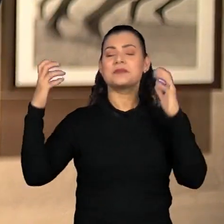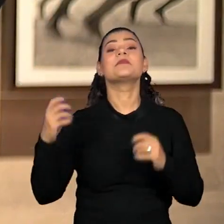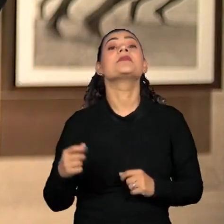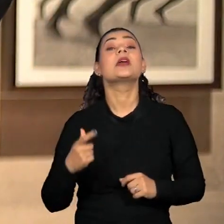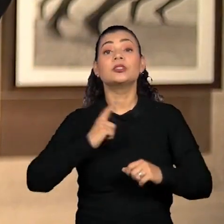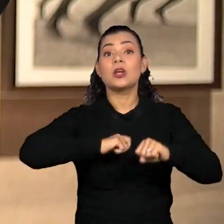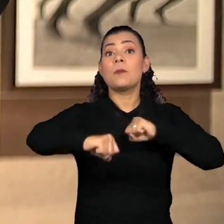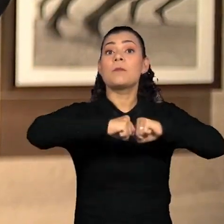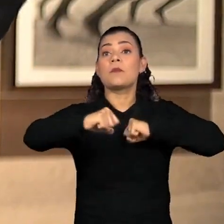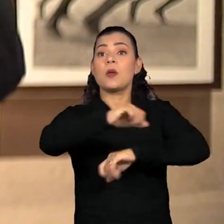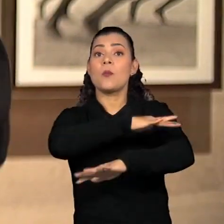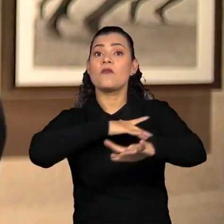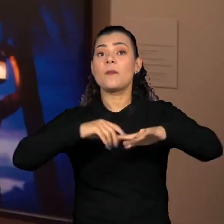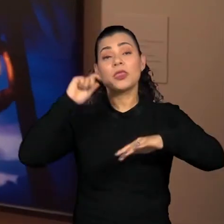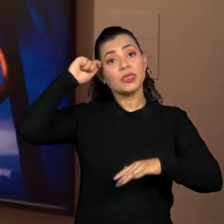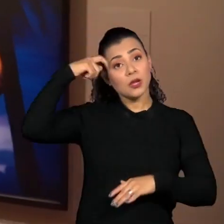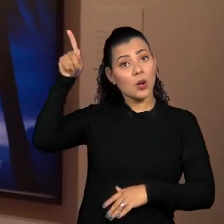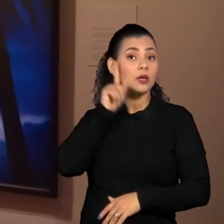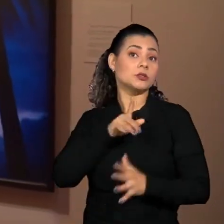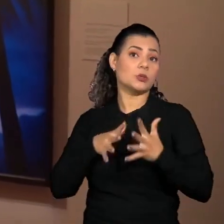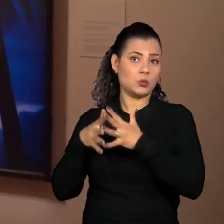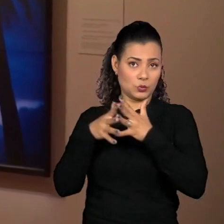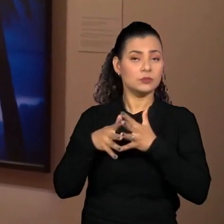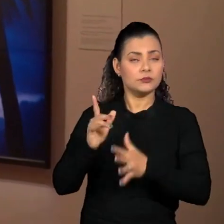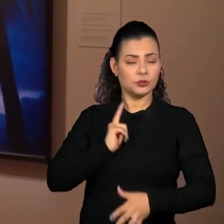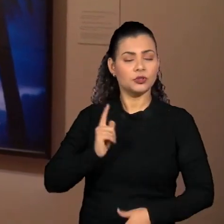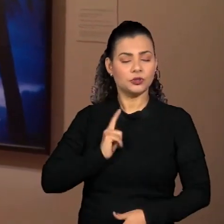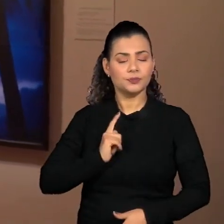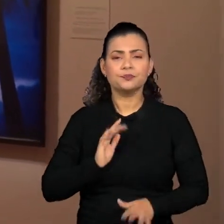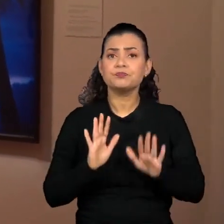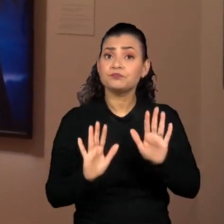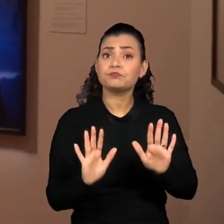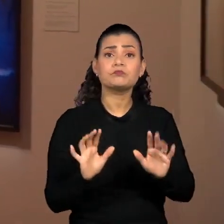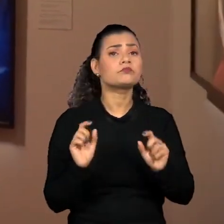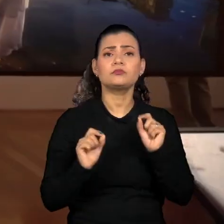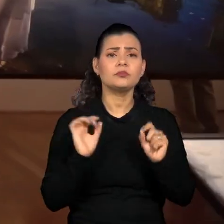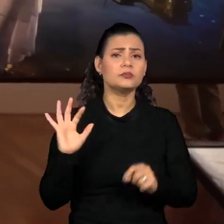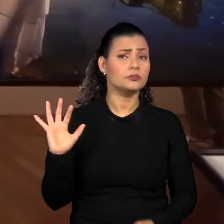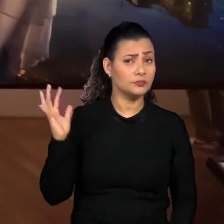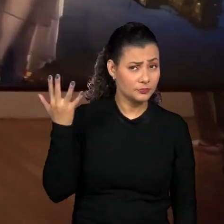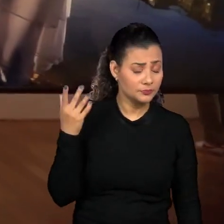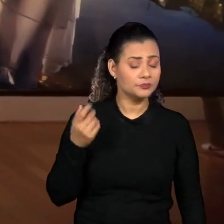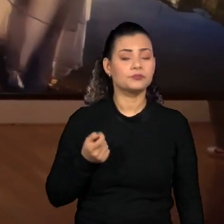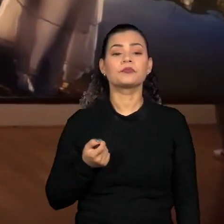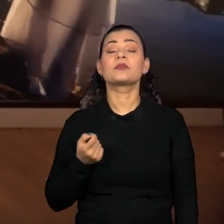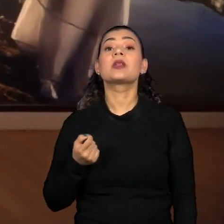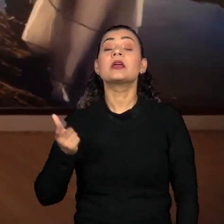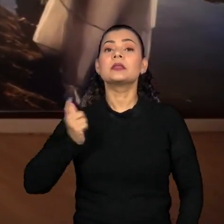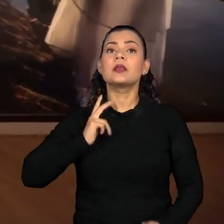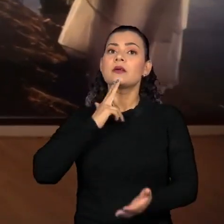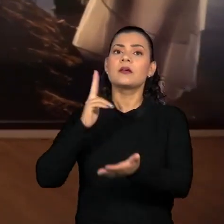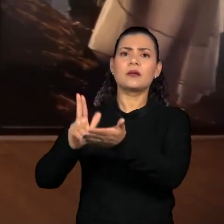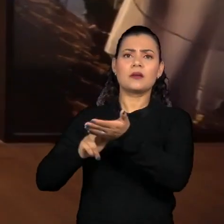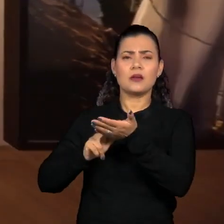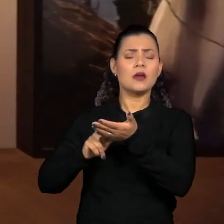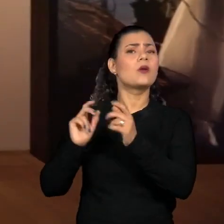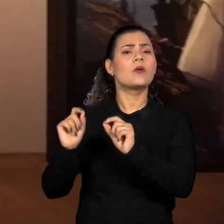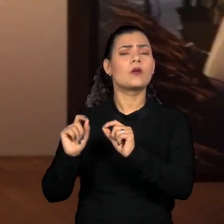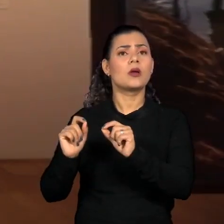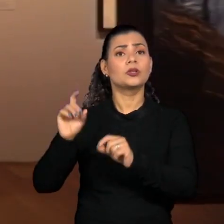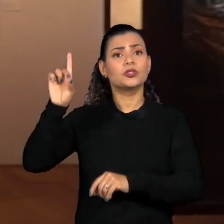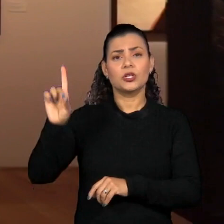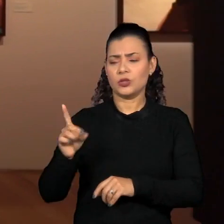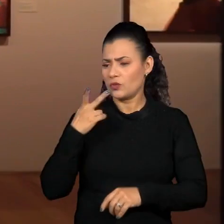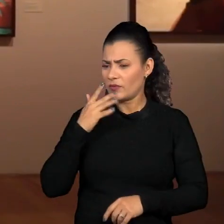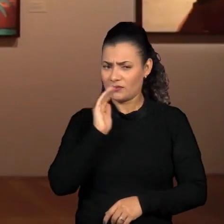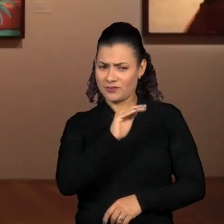um movimento negro lá nos Estados Unidos, né? Quando, pelo fax, eu acho, chegou uma mensagem lá no sucursal e o diretor disse: